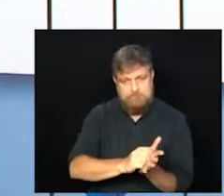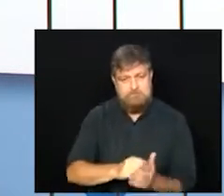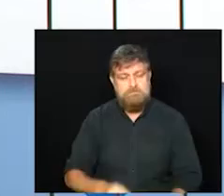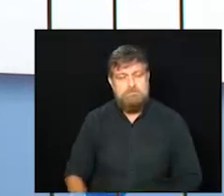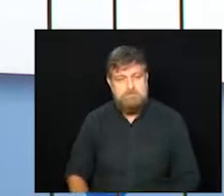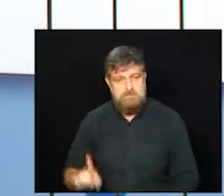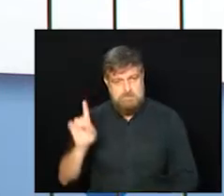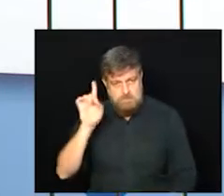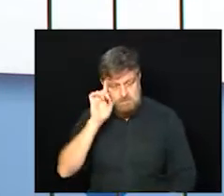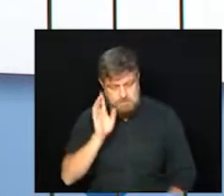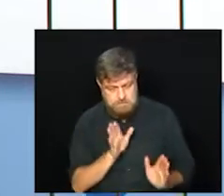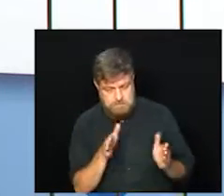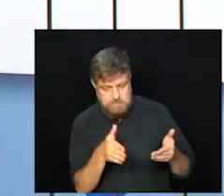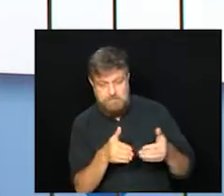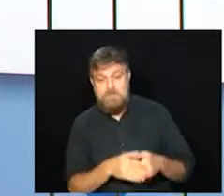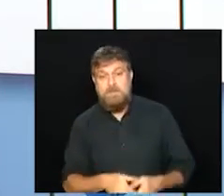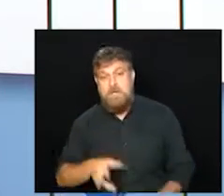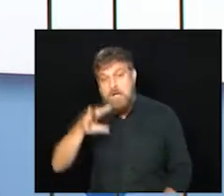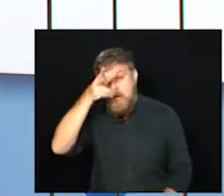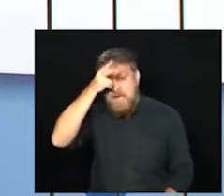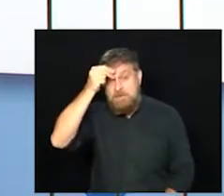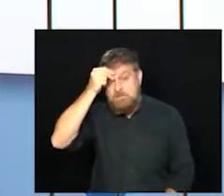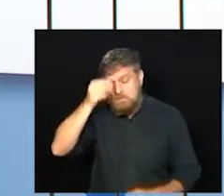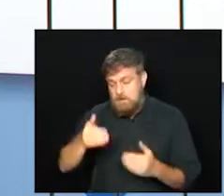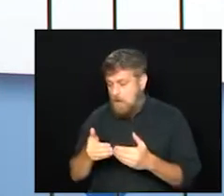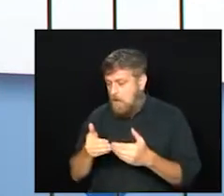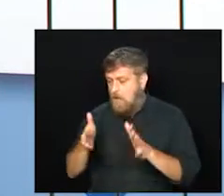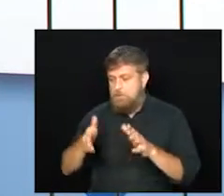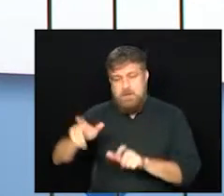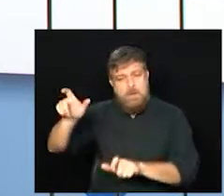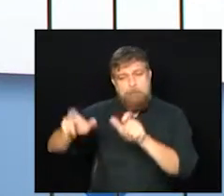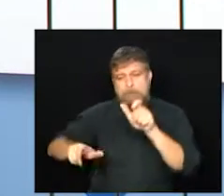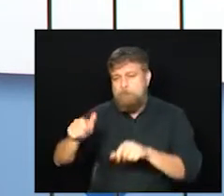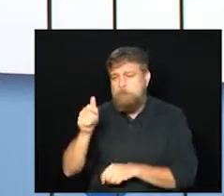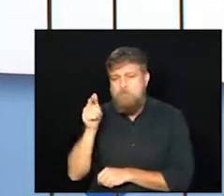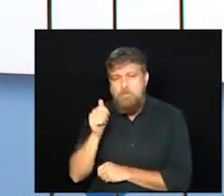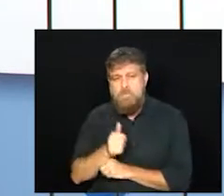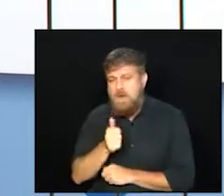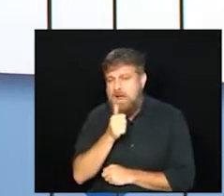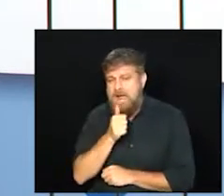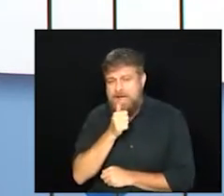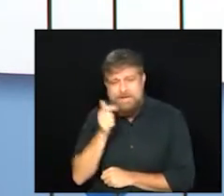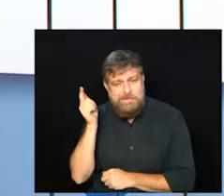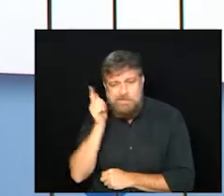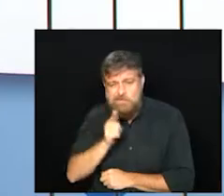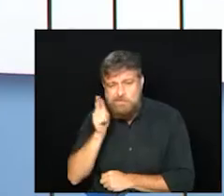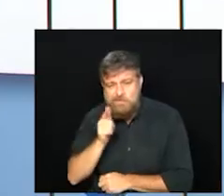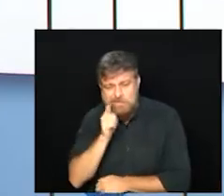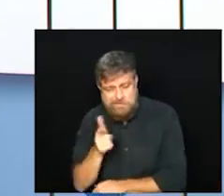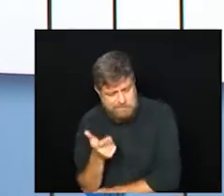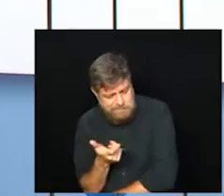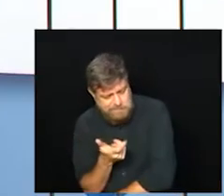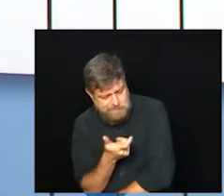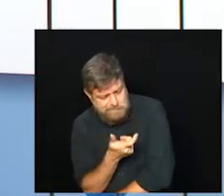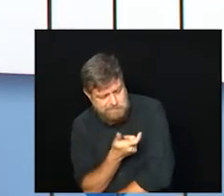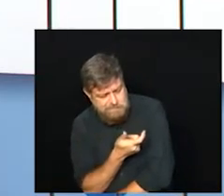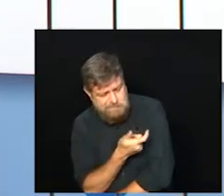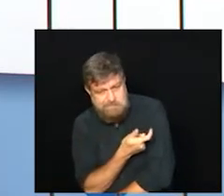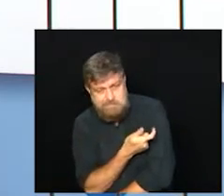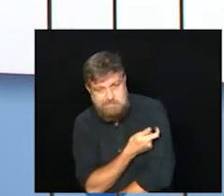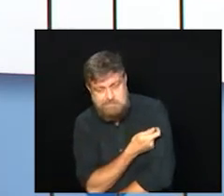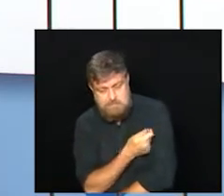data. E também a prefeitura abriu para aqueles que não tinham conseguido,